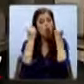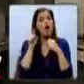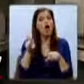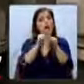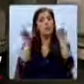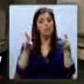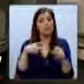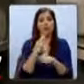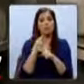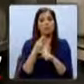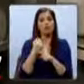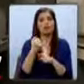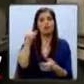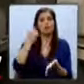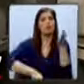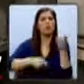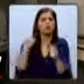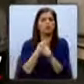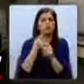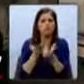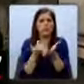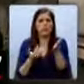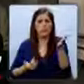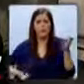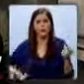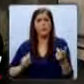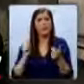de taxas e um acelerar das